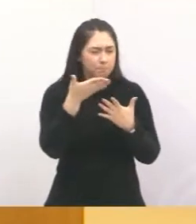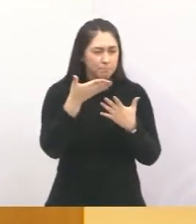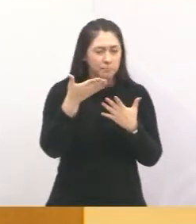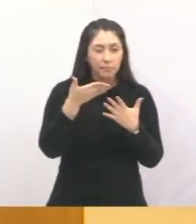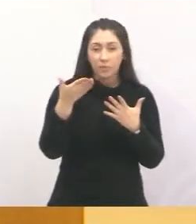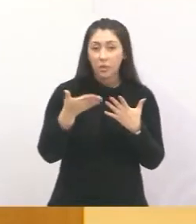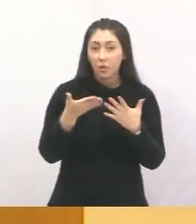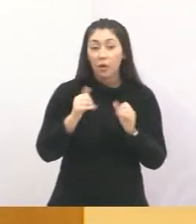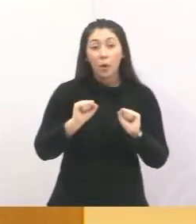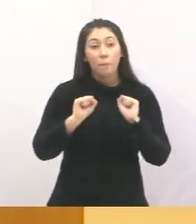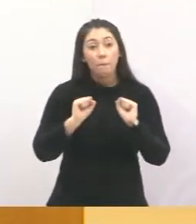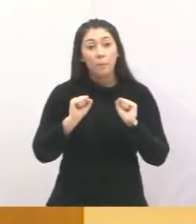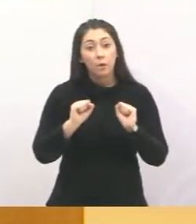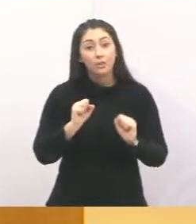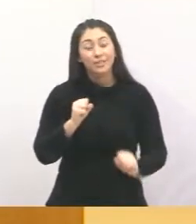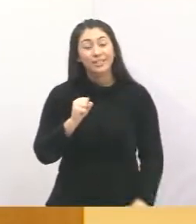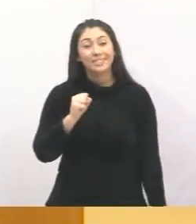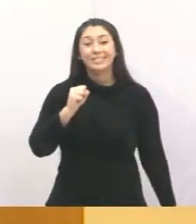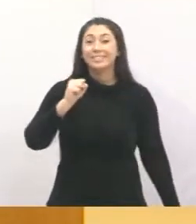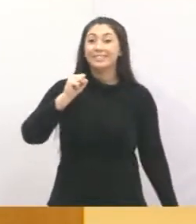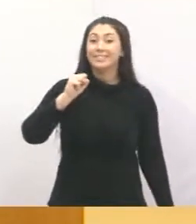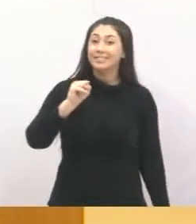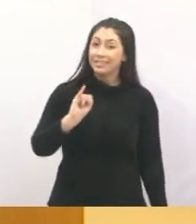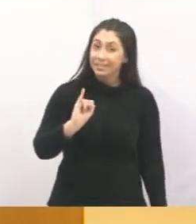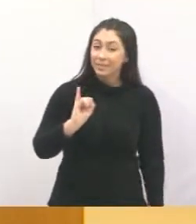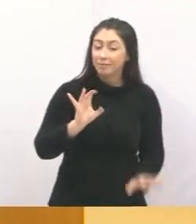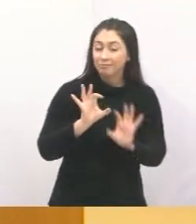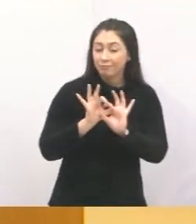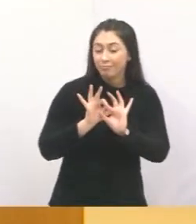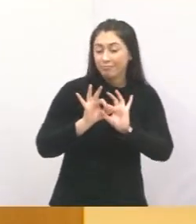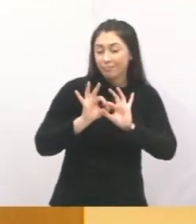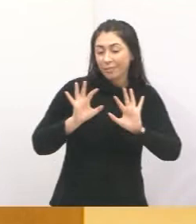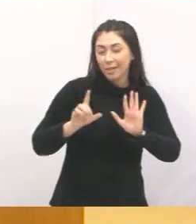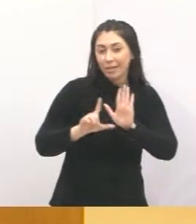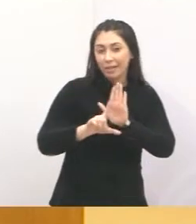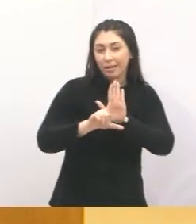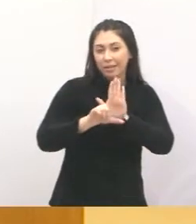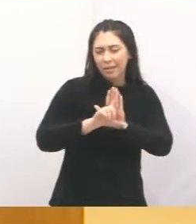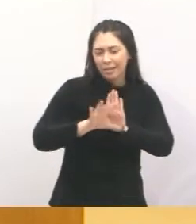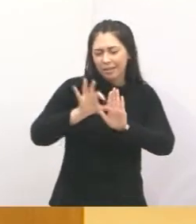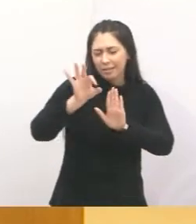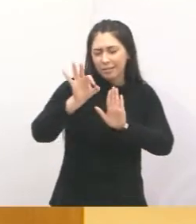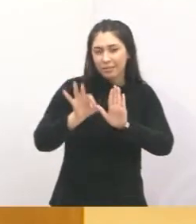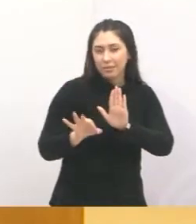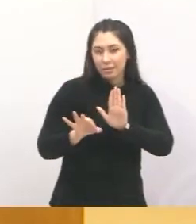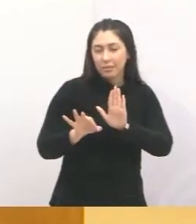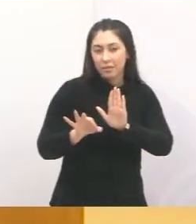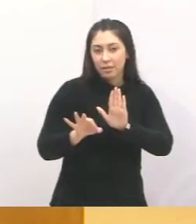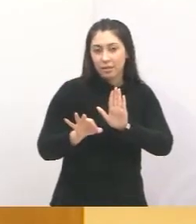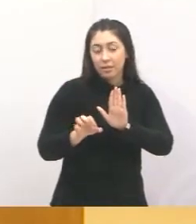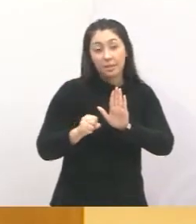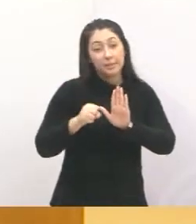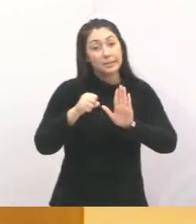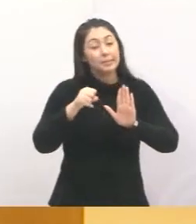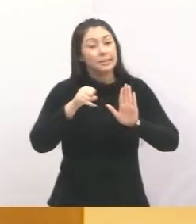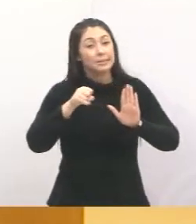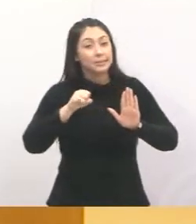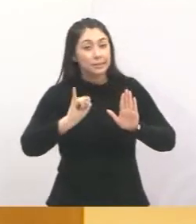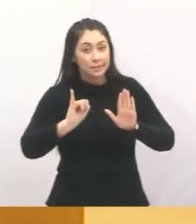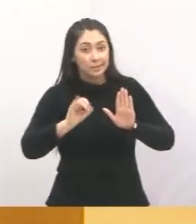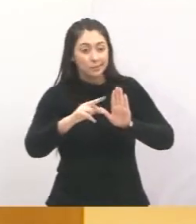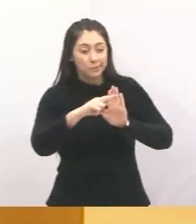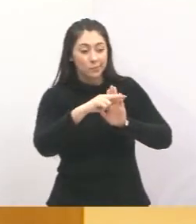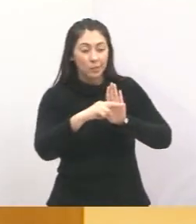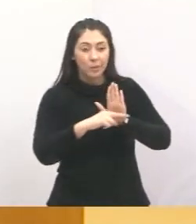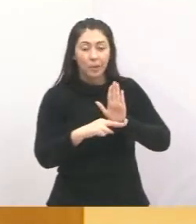reparcelamento apenas serão aceitos se forem autorizados por lei específica, se forem formalizados até